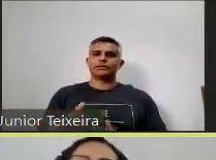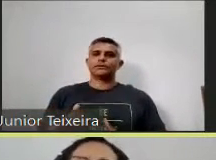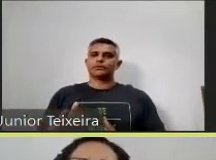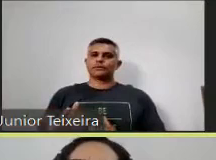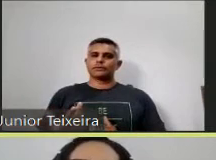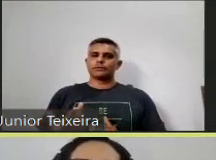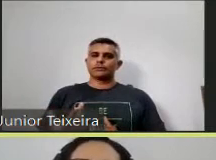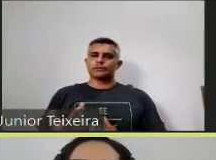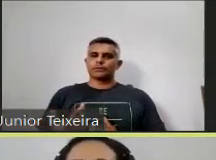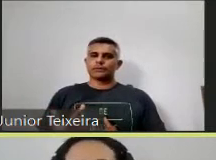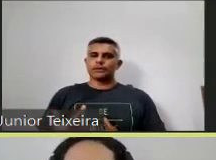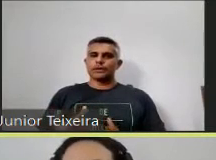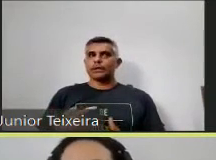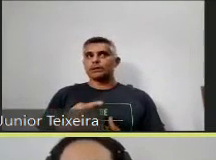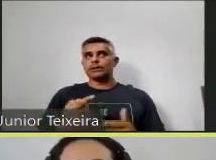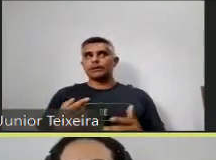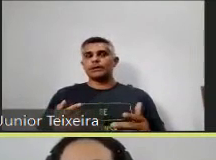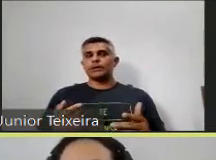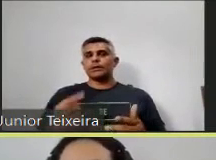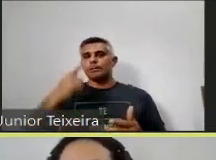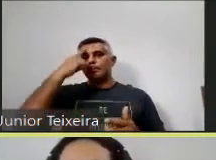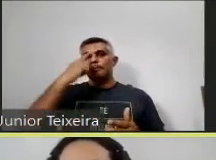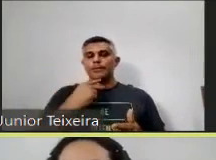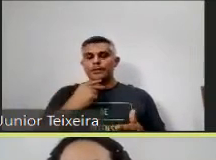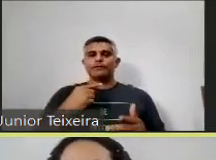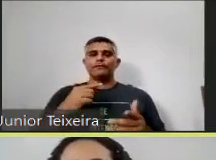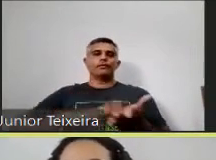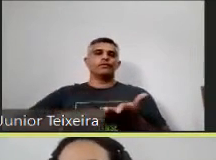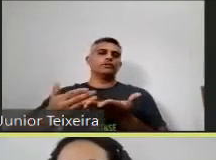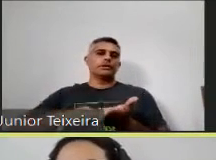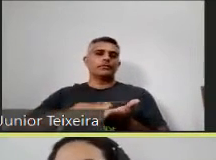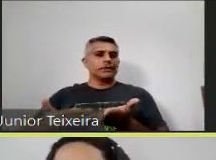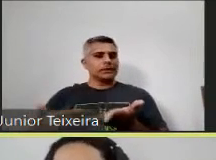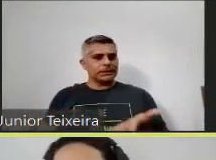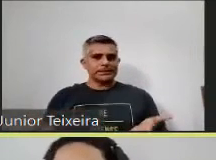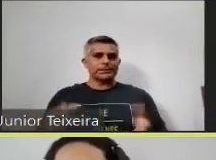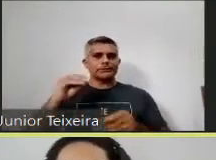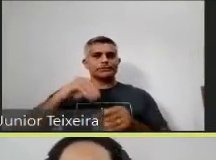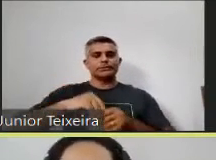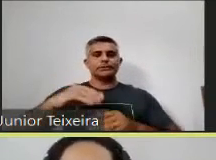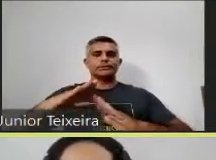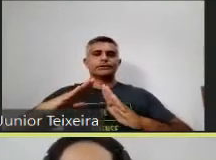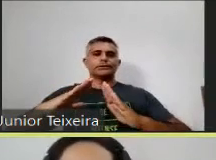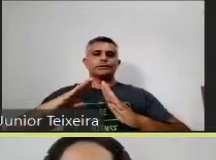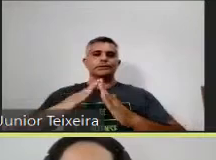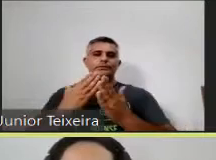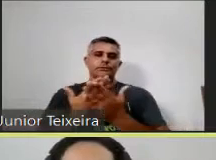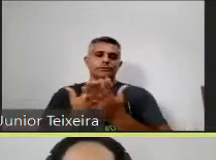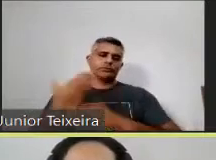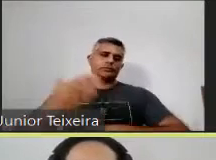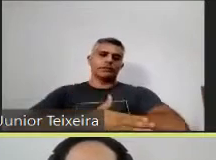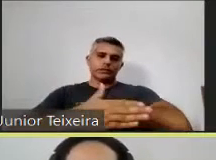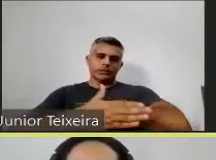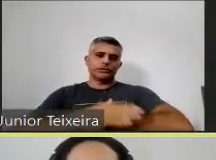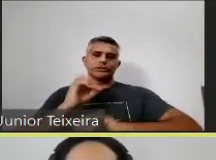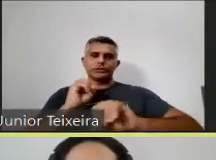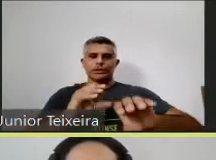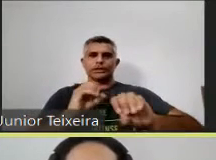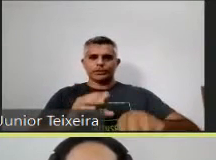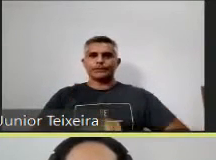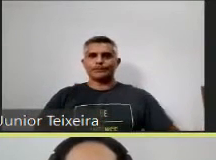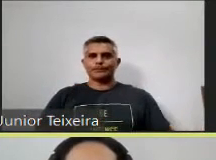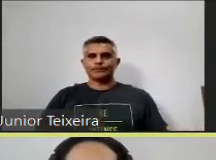essas experiências e, obviamente, vão impactar nos modos de interpretar em sala de aula. Aqui eu trago as